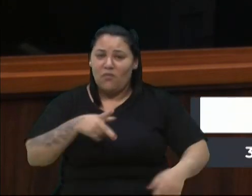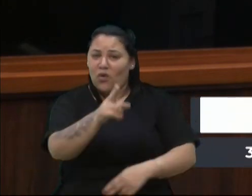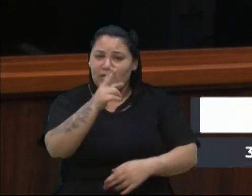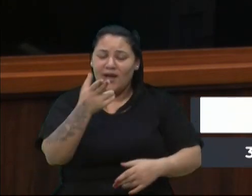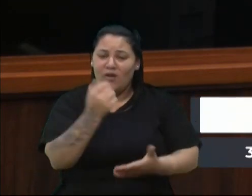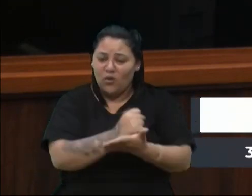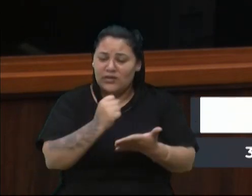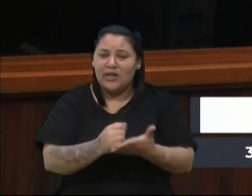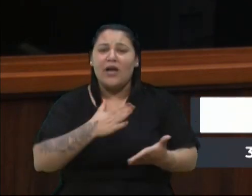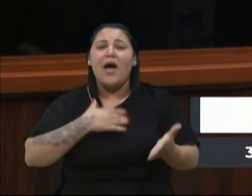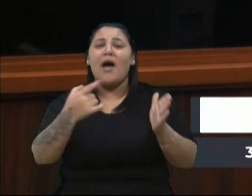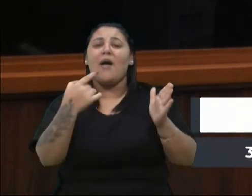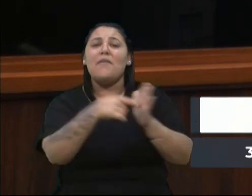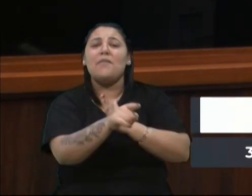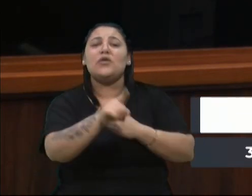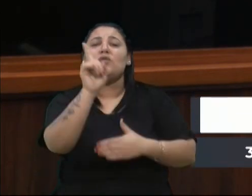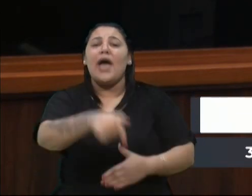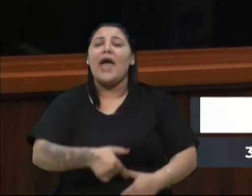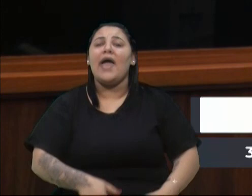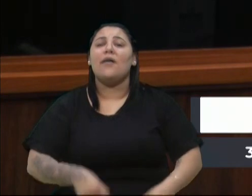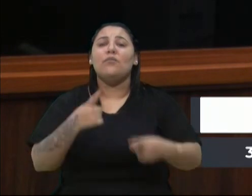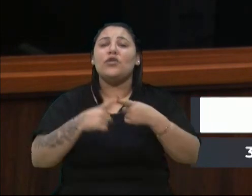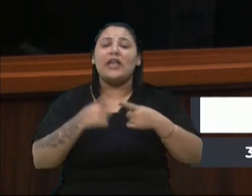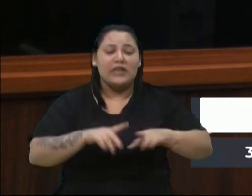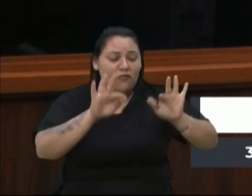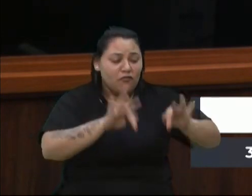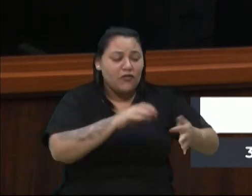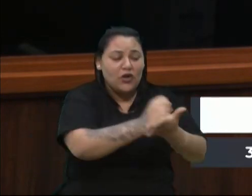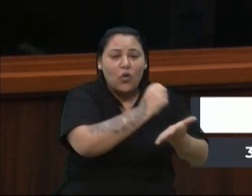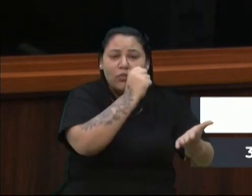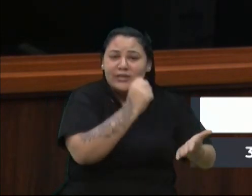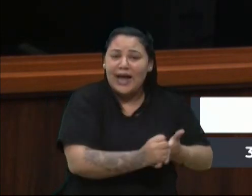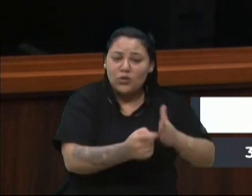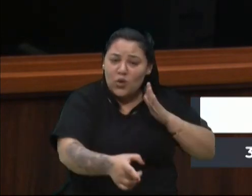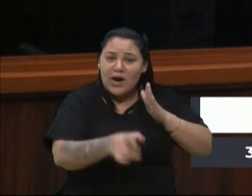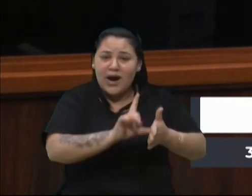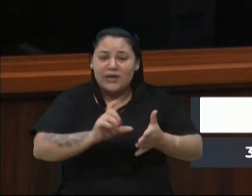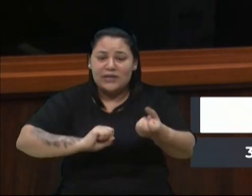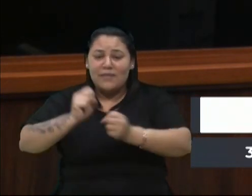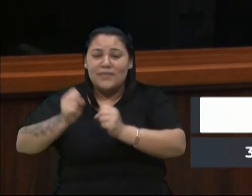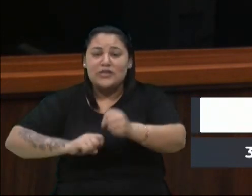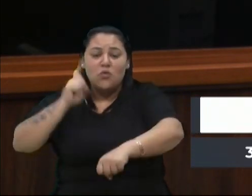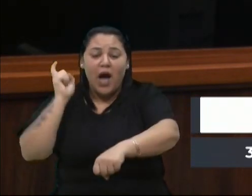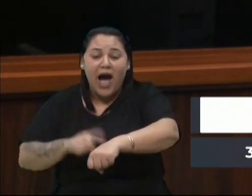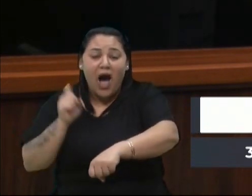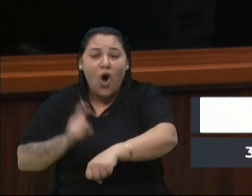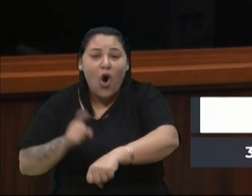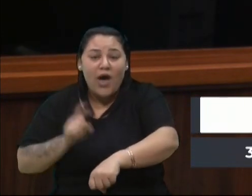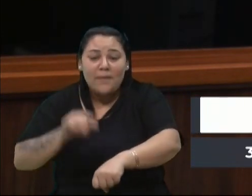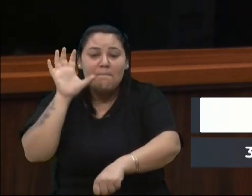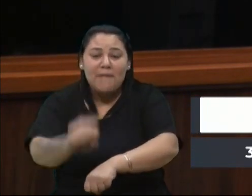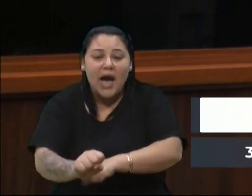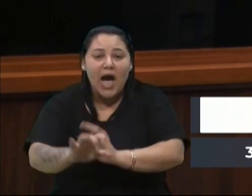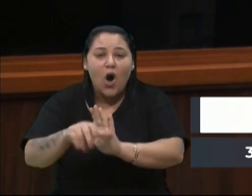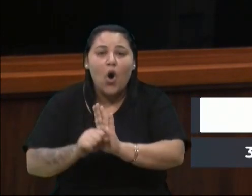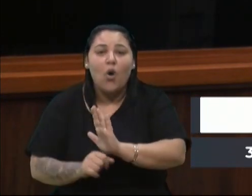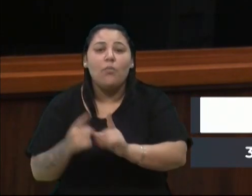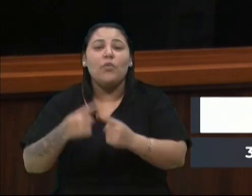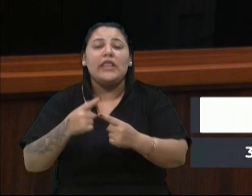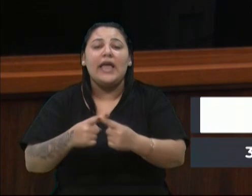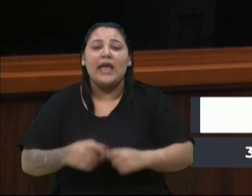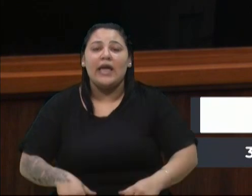é, por que não romperam com a Saúde no momento que descobriram a fraude? E tem mais